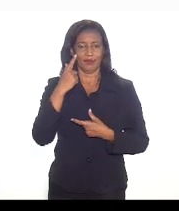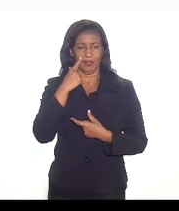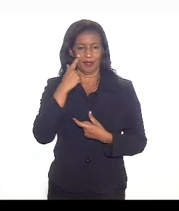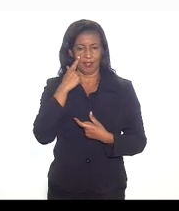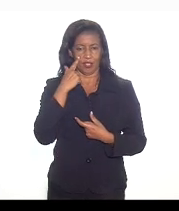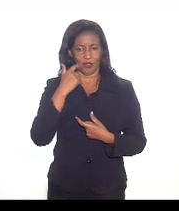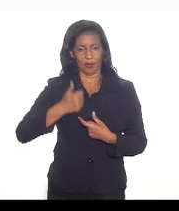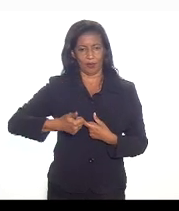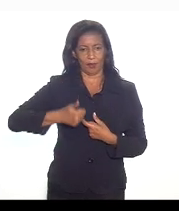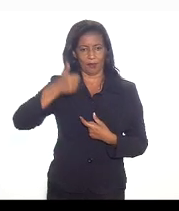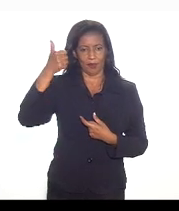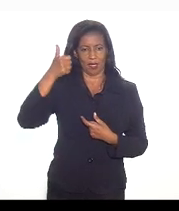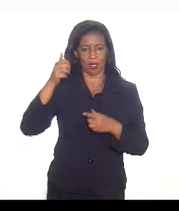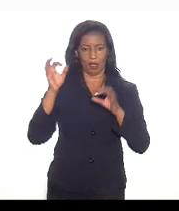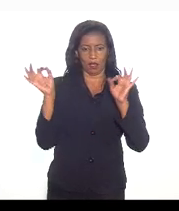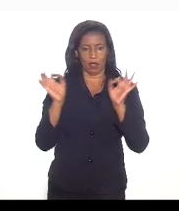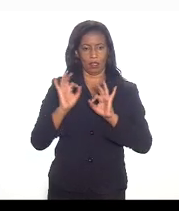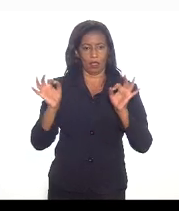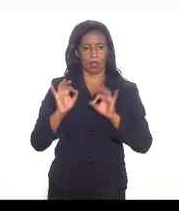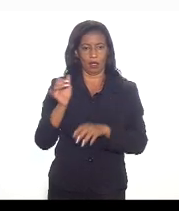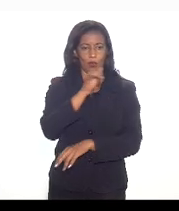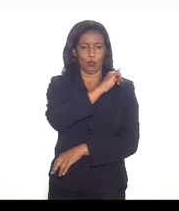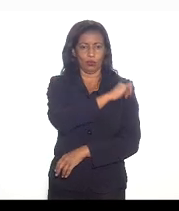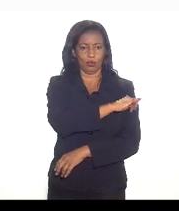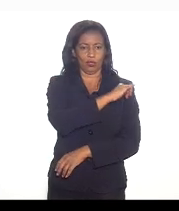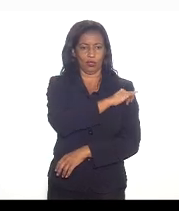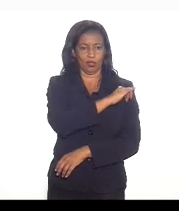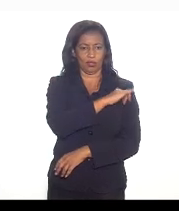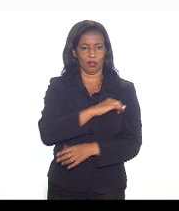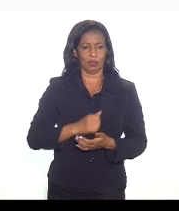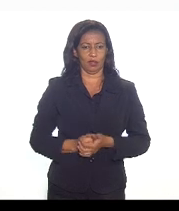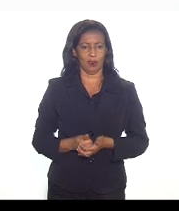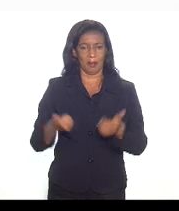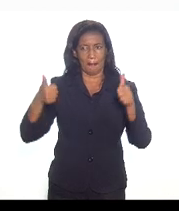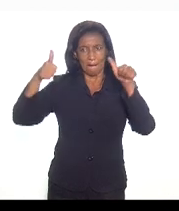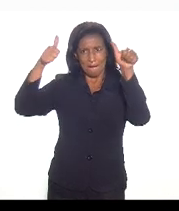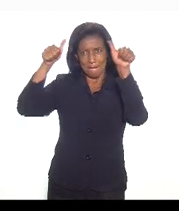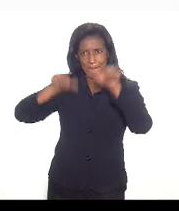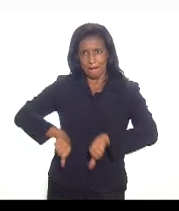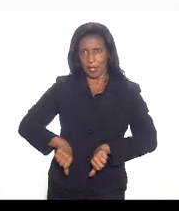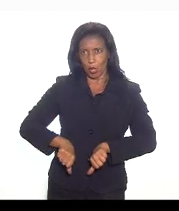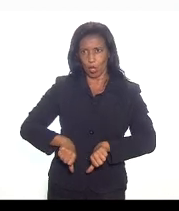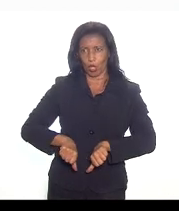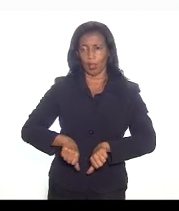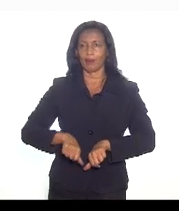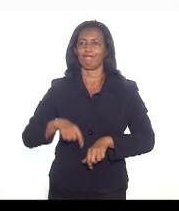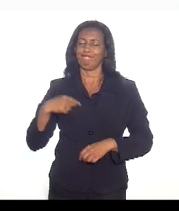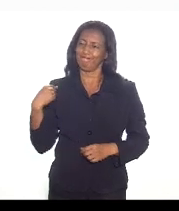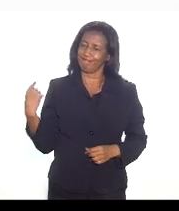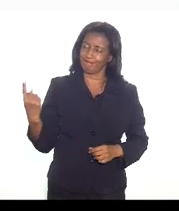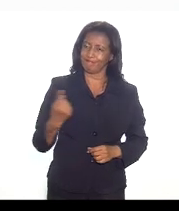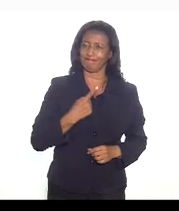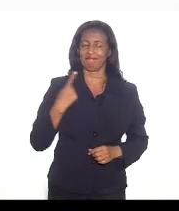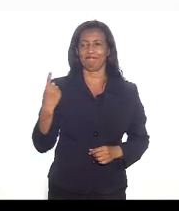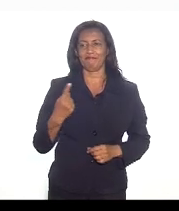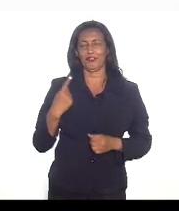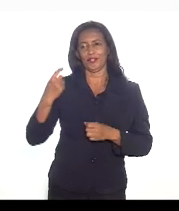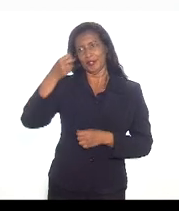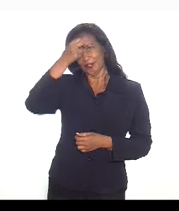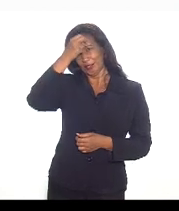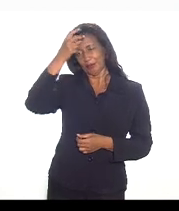os melhores nenhum do estado do Rio de Janeiro, né? E entre os piores a gente vê a nossa periferia